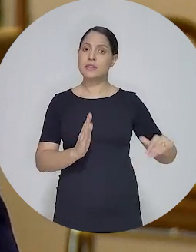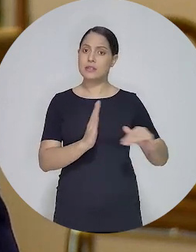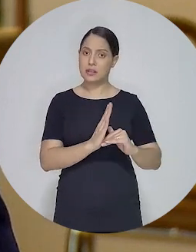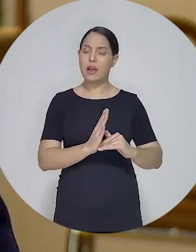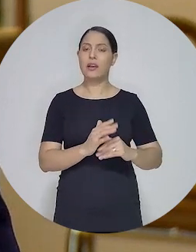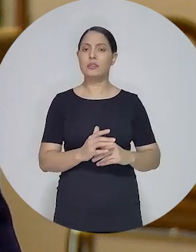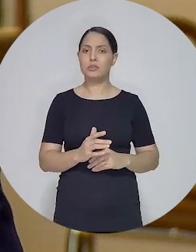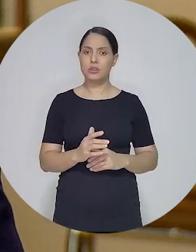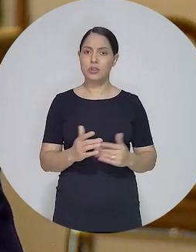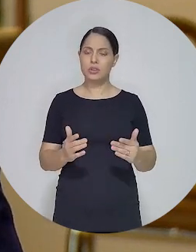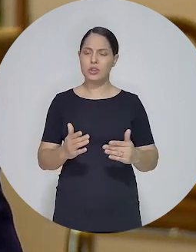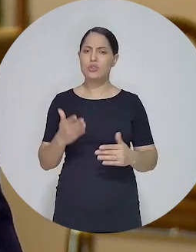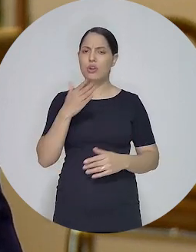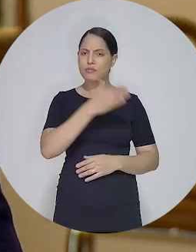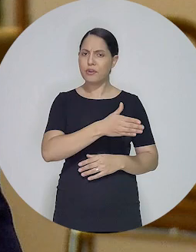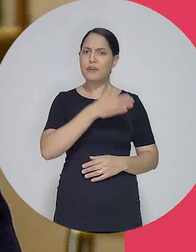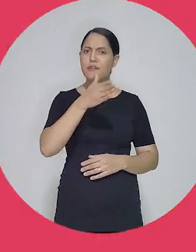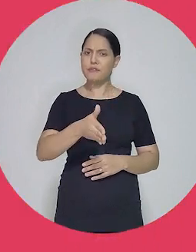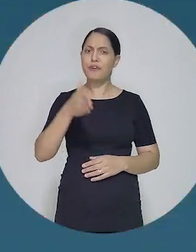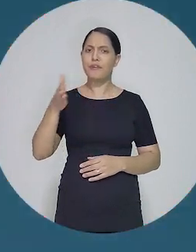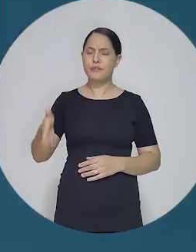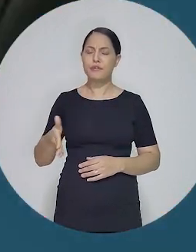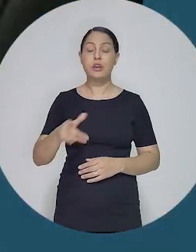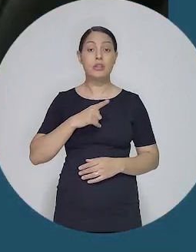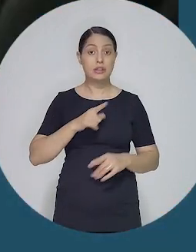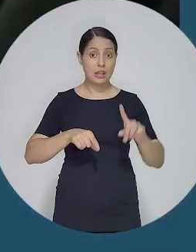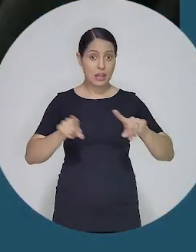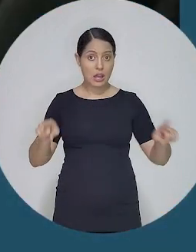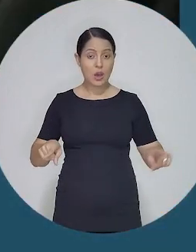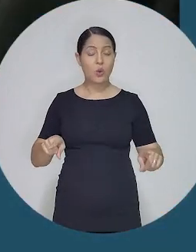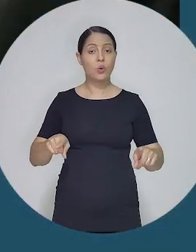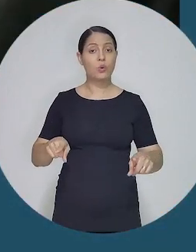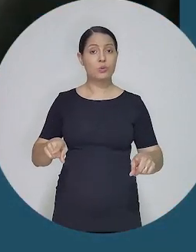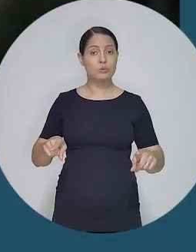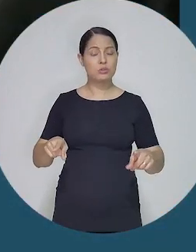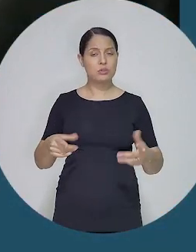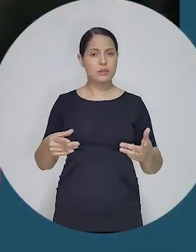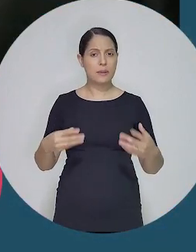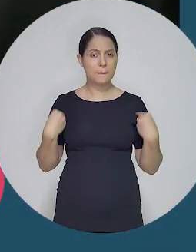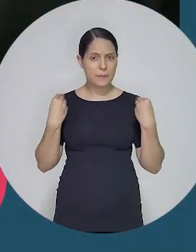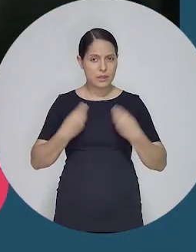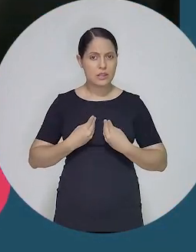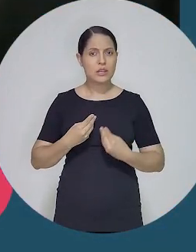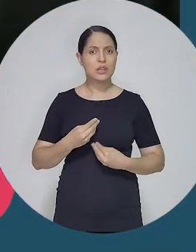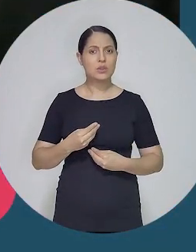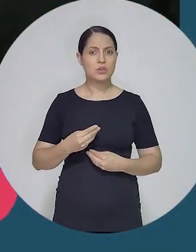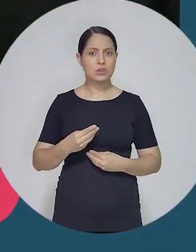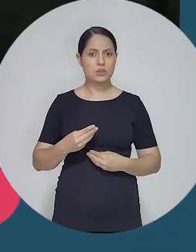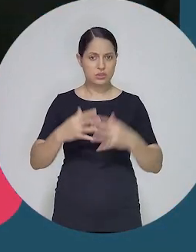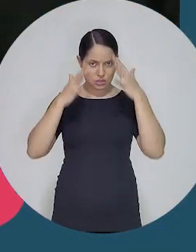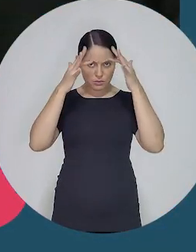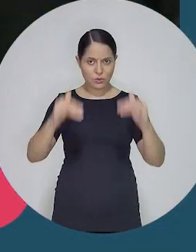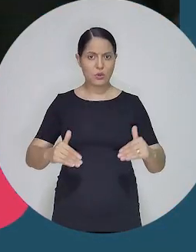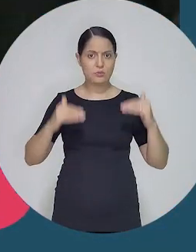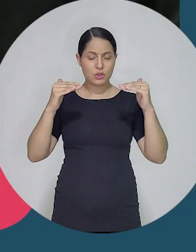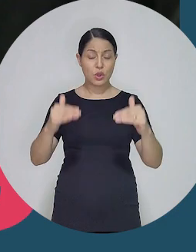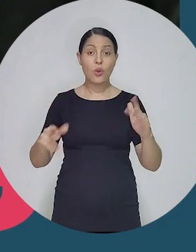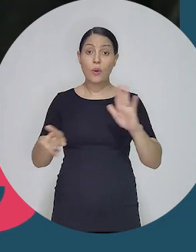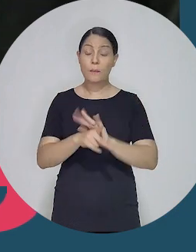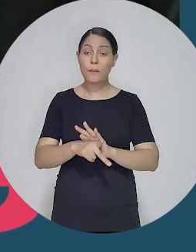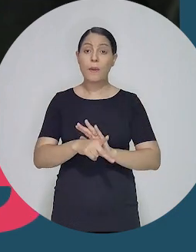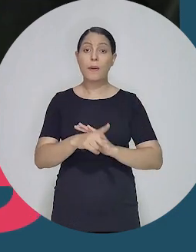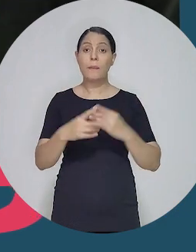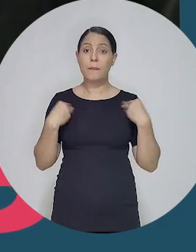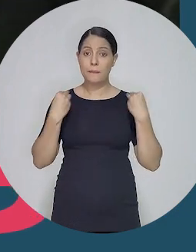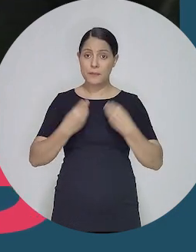da República, com alguns ministros de tribunais superiores, com o próprio ministro